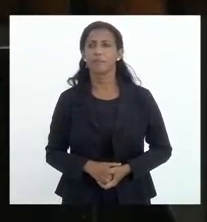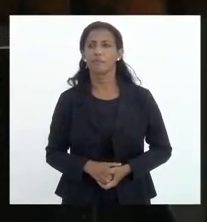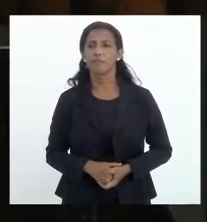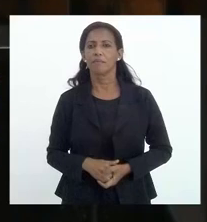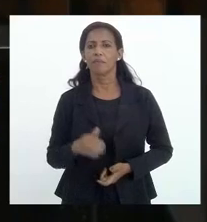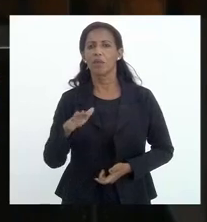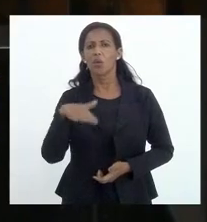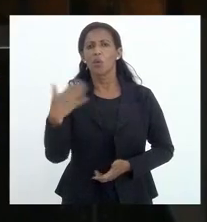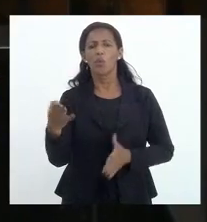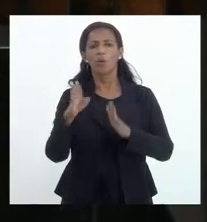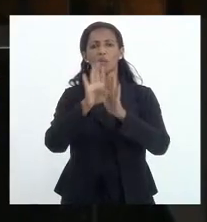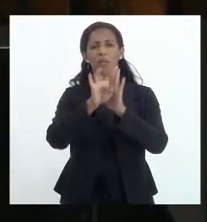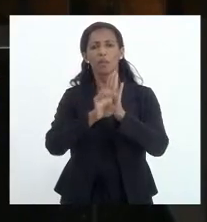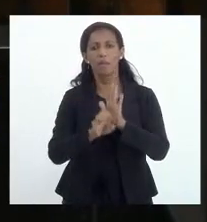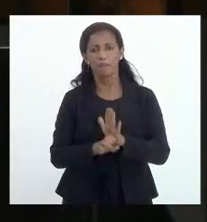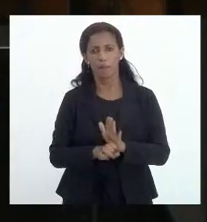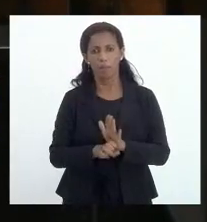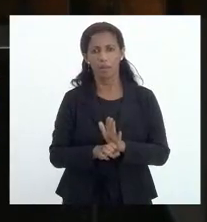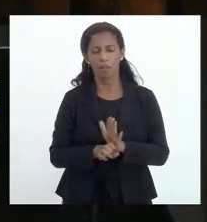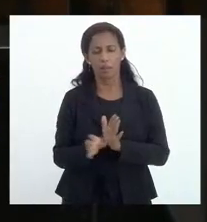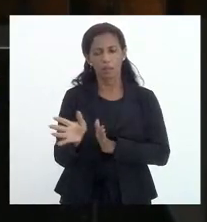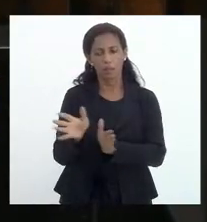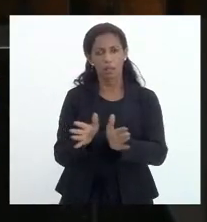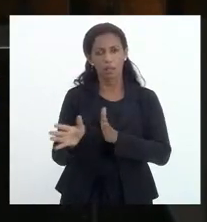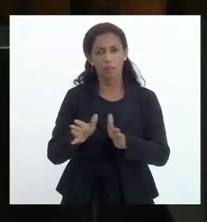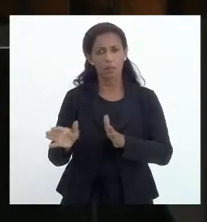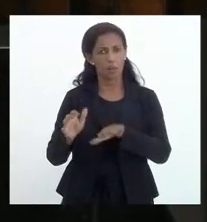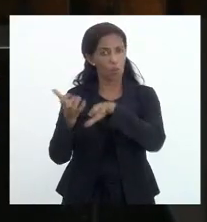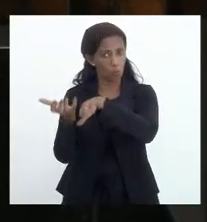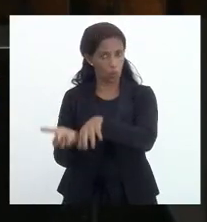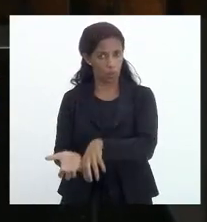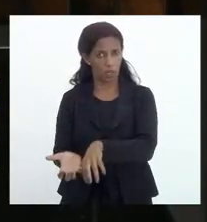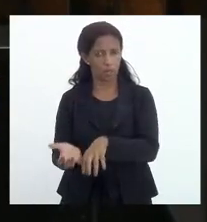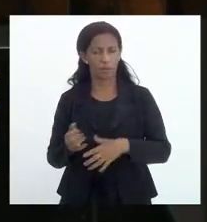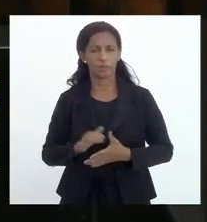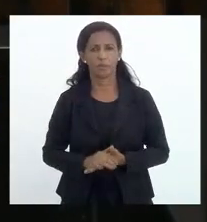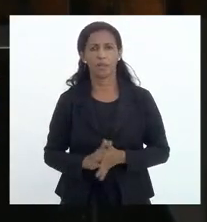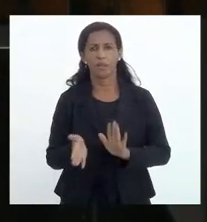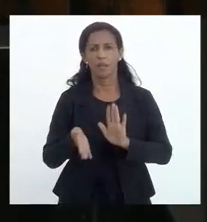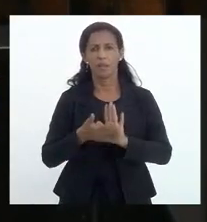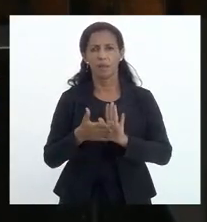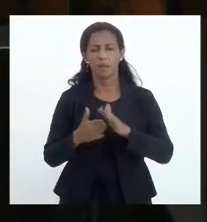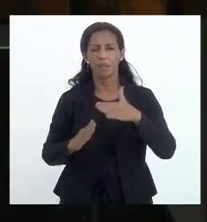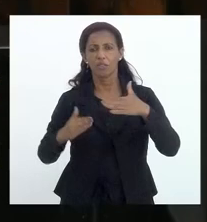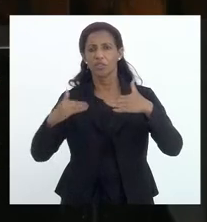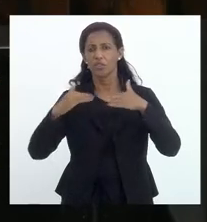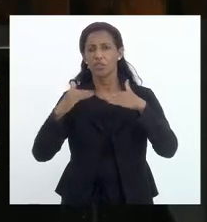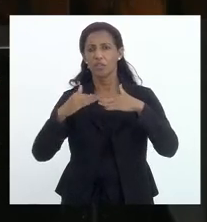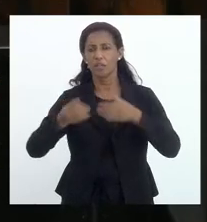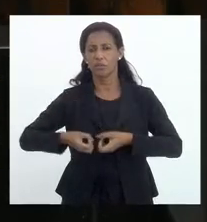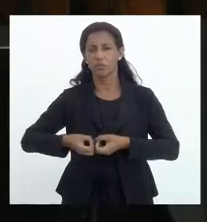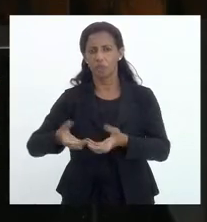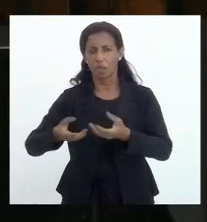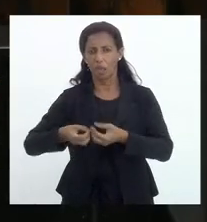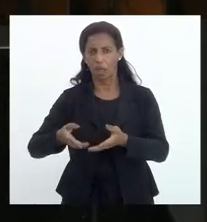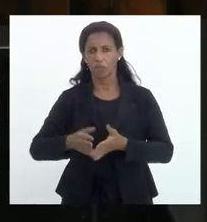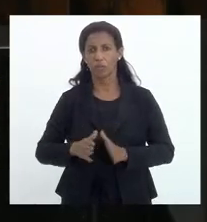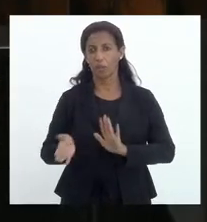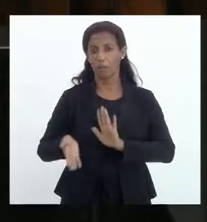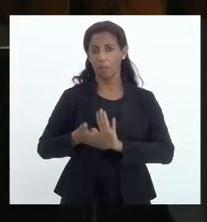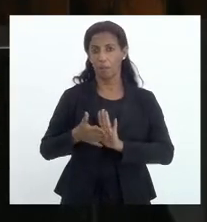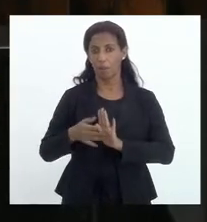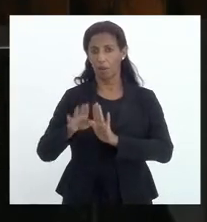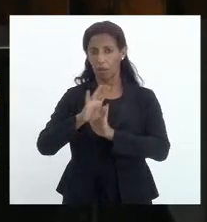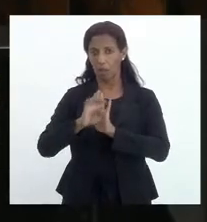Quando da emenda constitucional, quando da tramitação no Congresso Nacional, a proposta de teto de gastos era uma proposta de